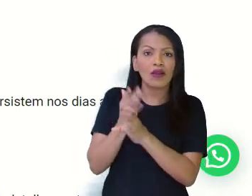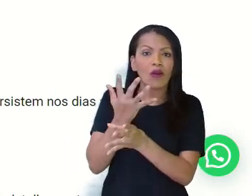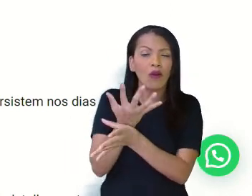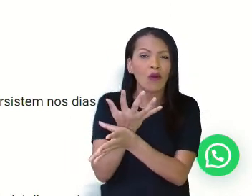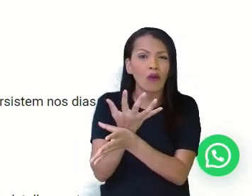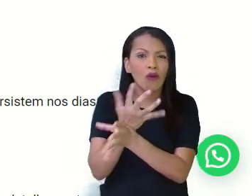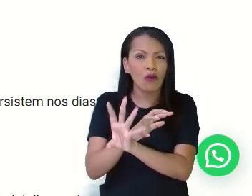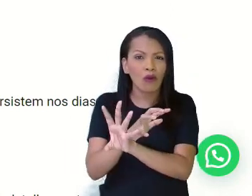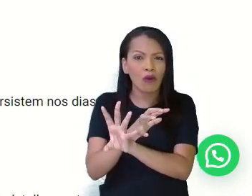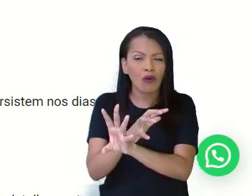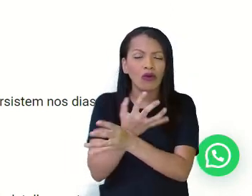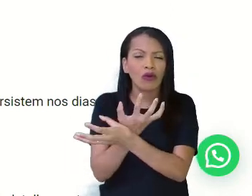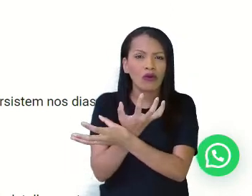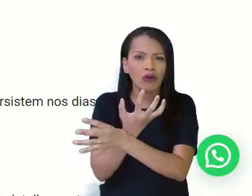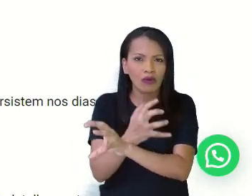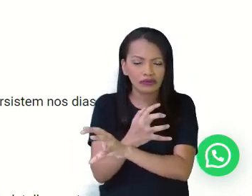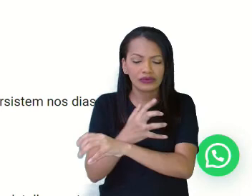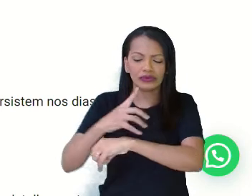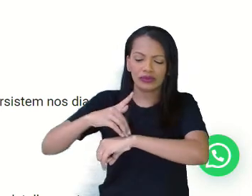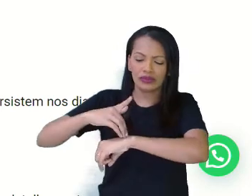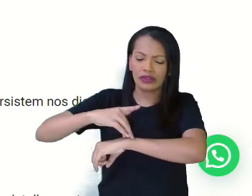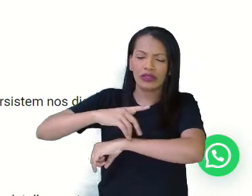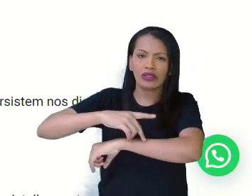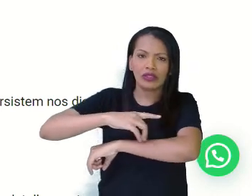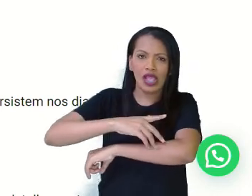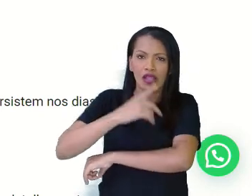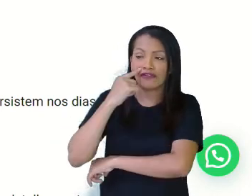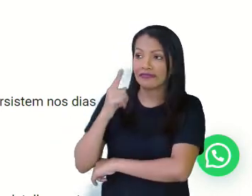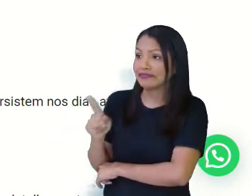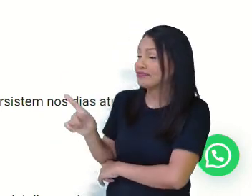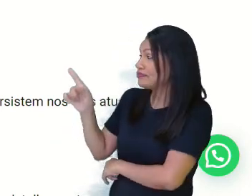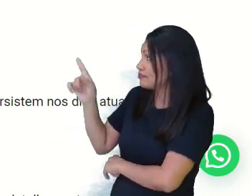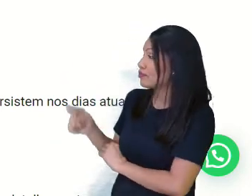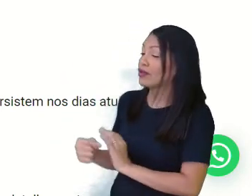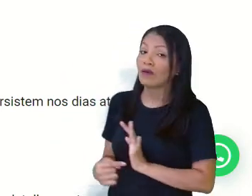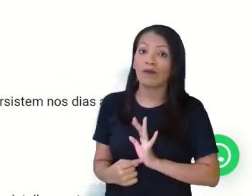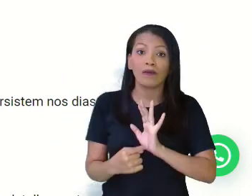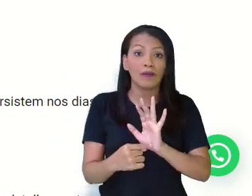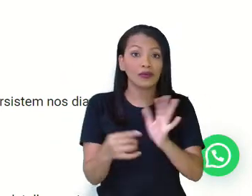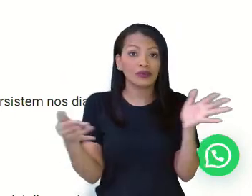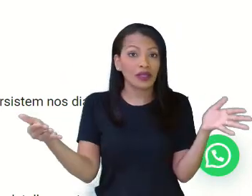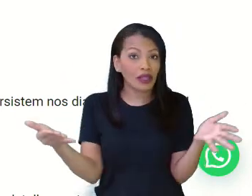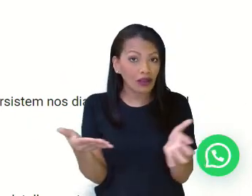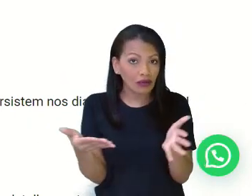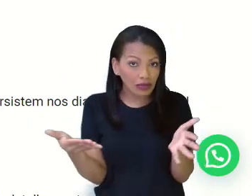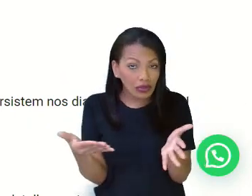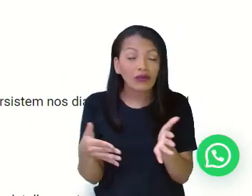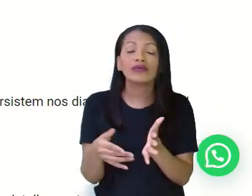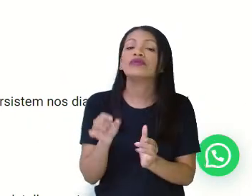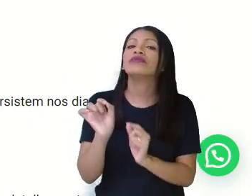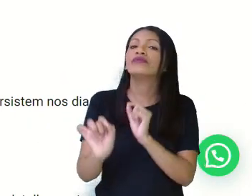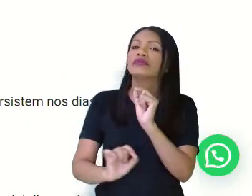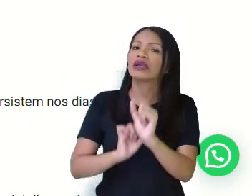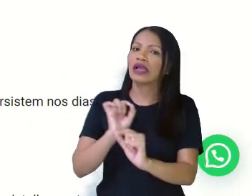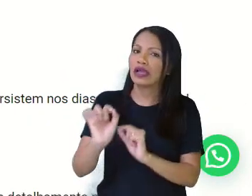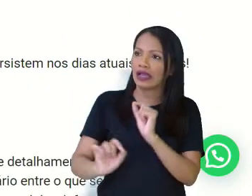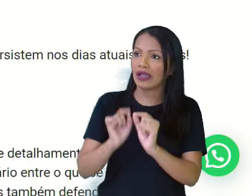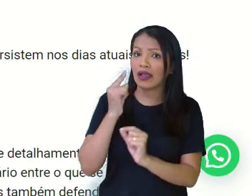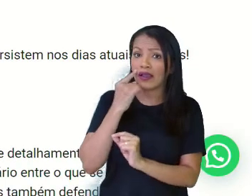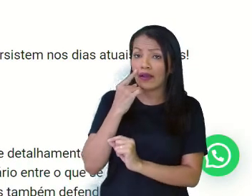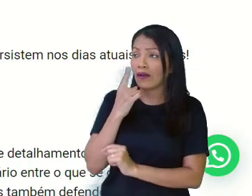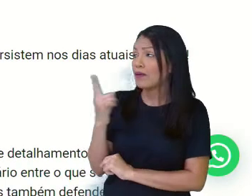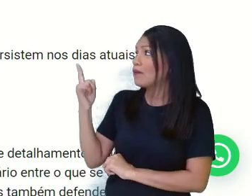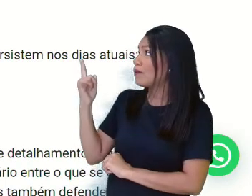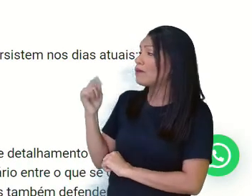dinossauro fossilizado. Vocês estão vendo aí na tela, né? Está mostrando agora justamente um fóssil